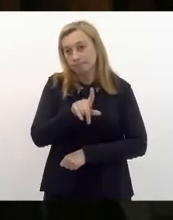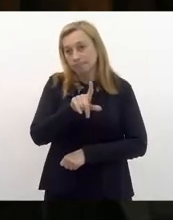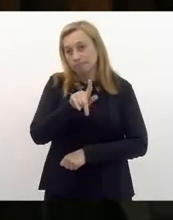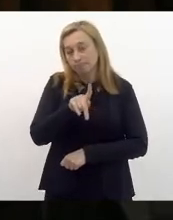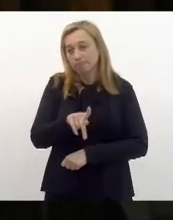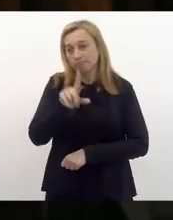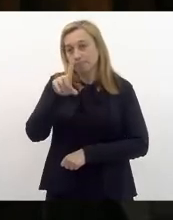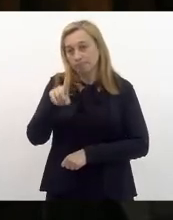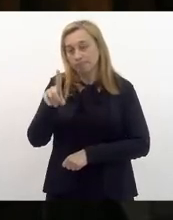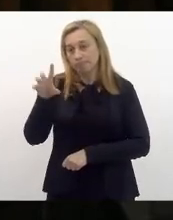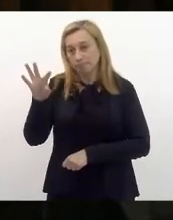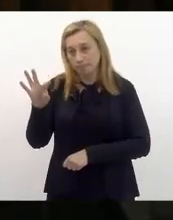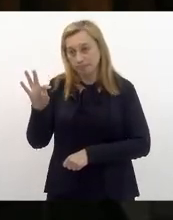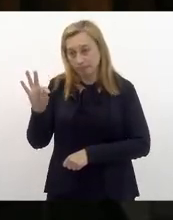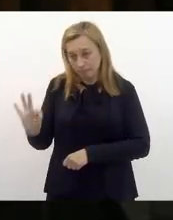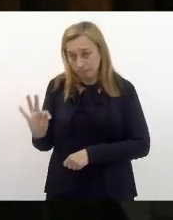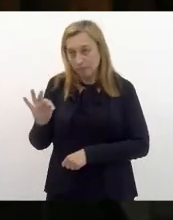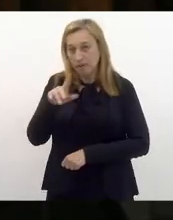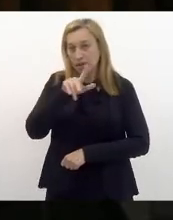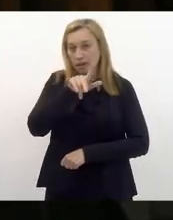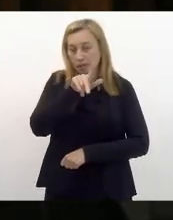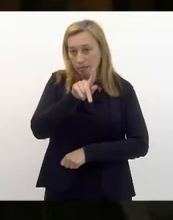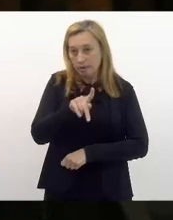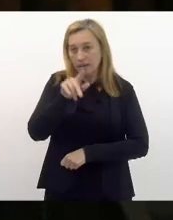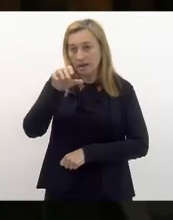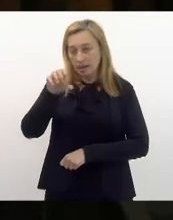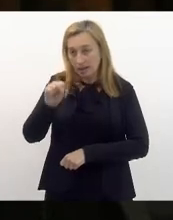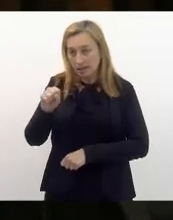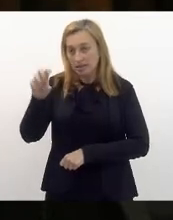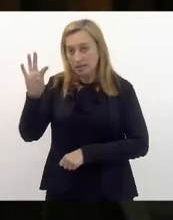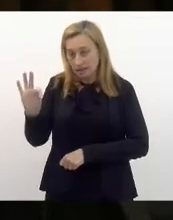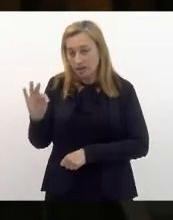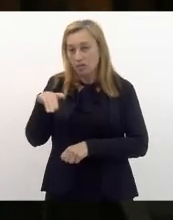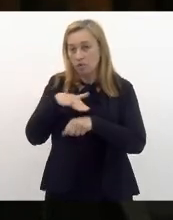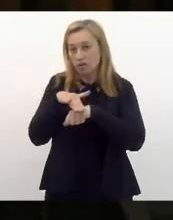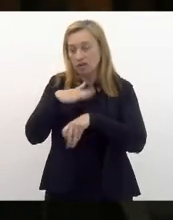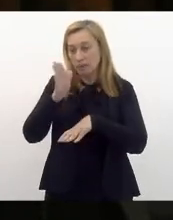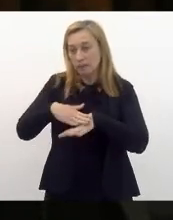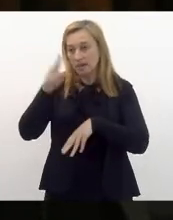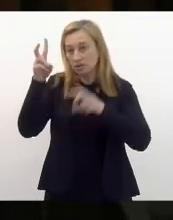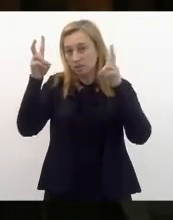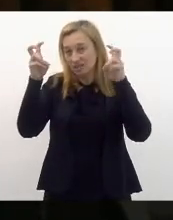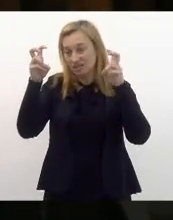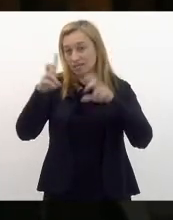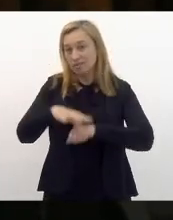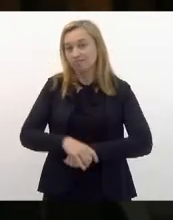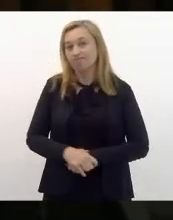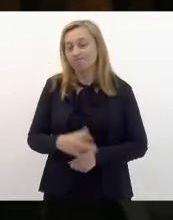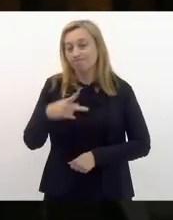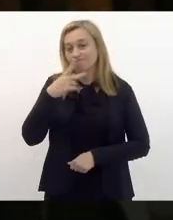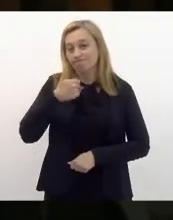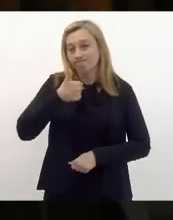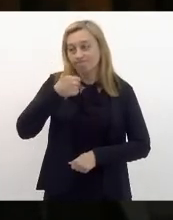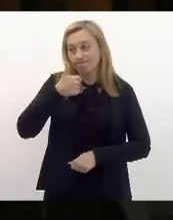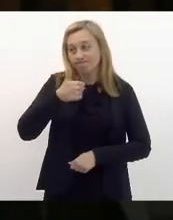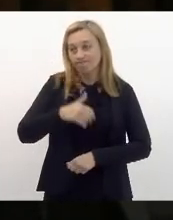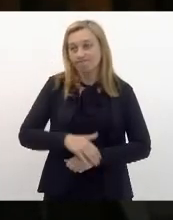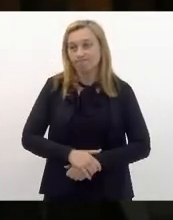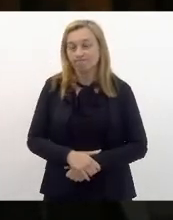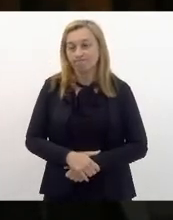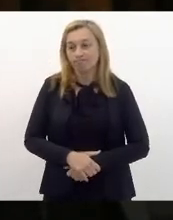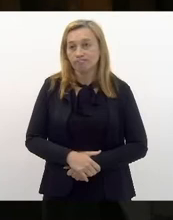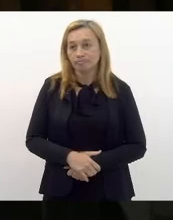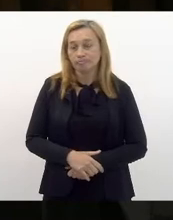PSB deveriam conversar muito sobre esse tempo eu tô fazendo aqui primeiro